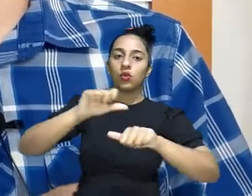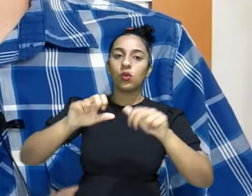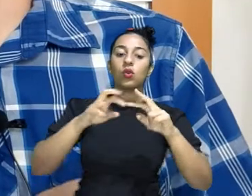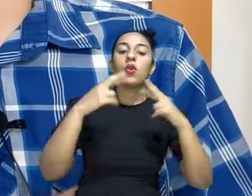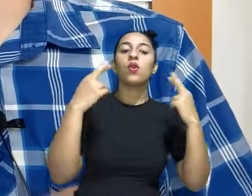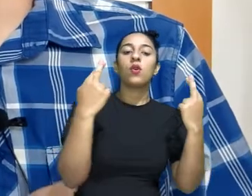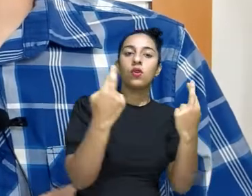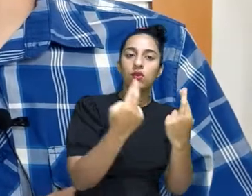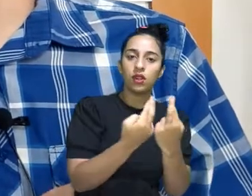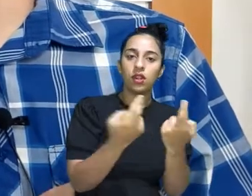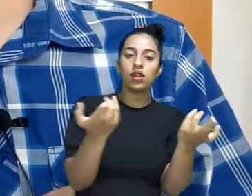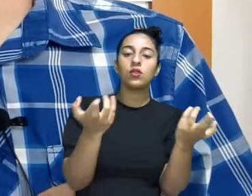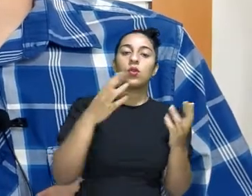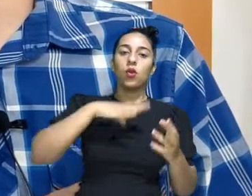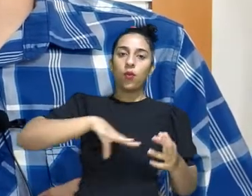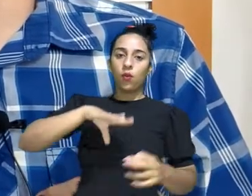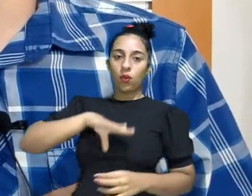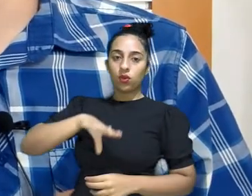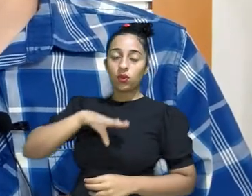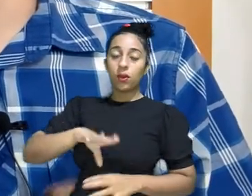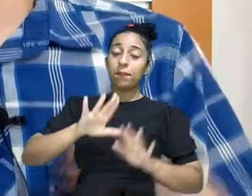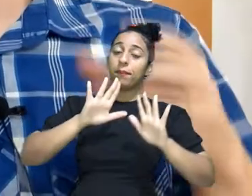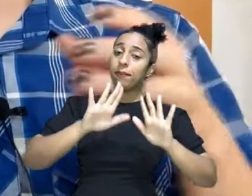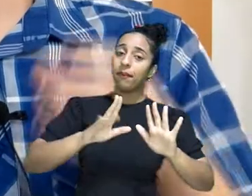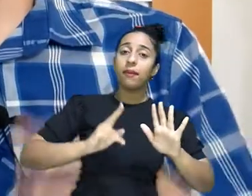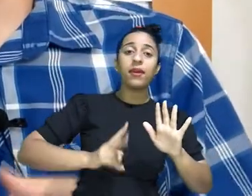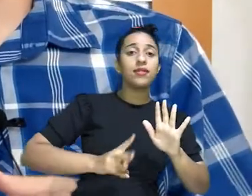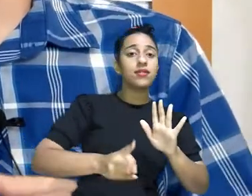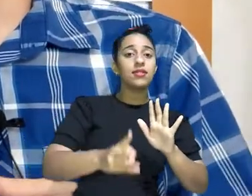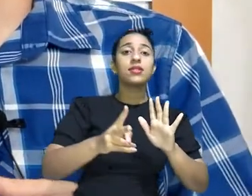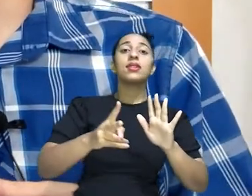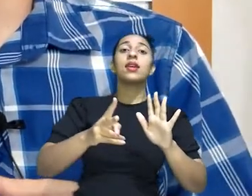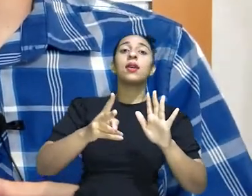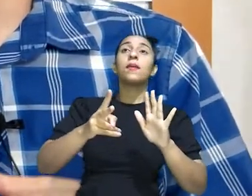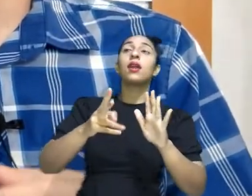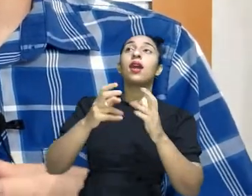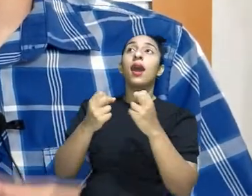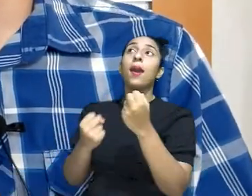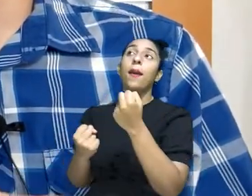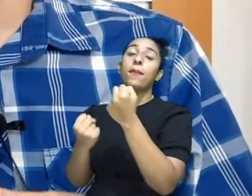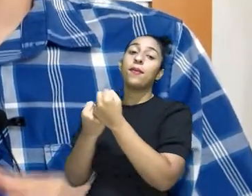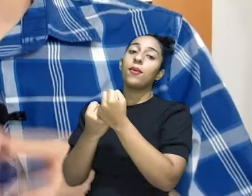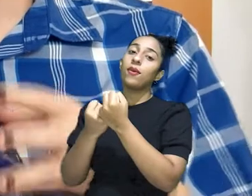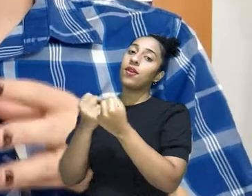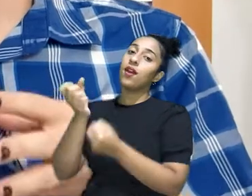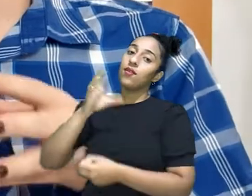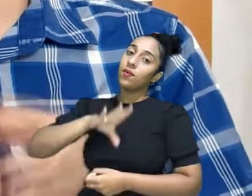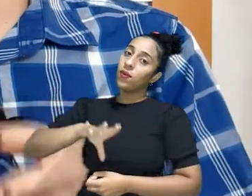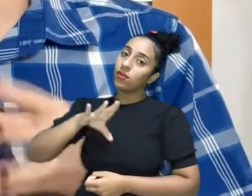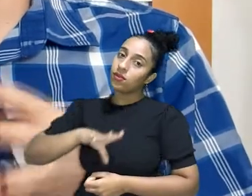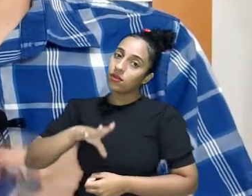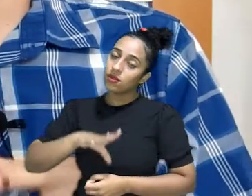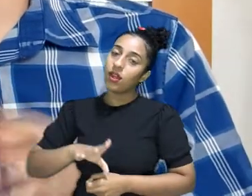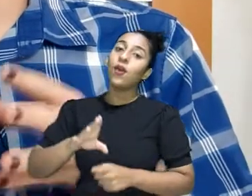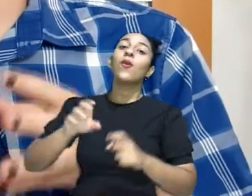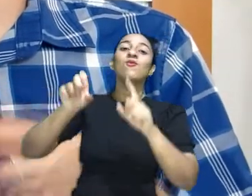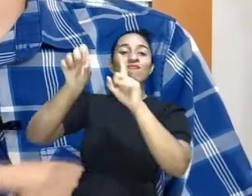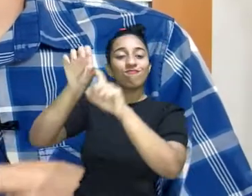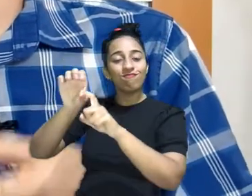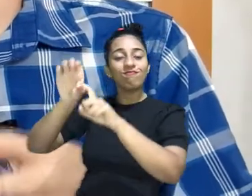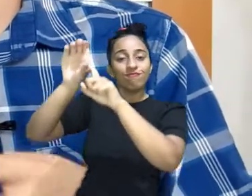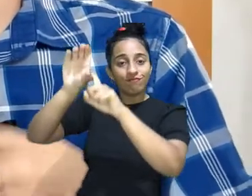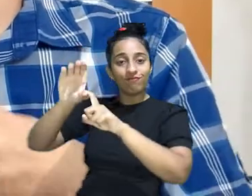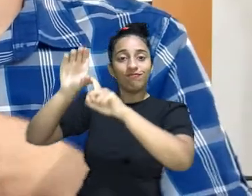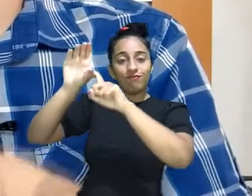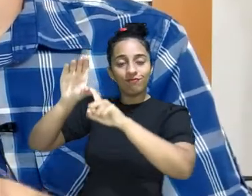Brasil e algarves como eu falei para vocês deixou de ser colônia mas ainda fazia parte do reino de Portugal então nós éramos ainda